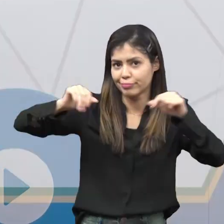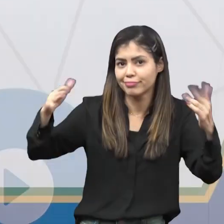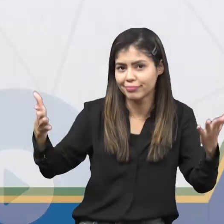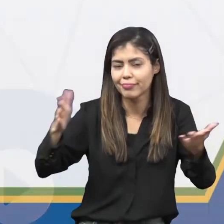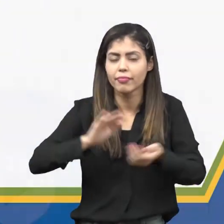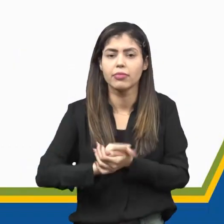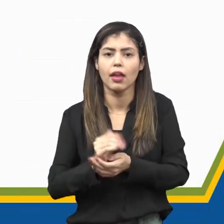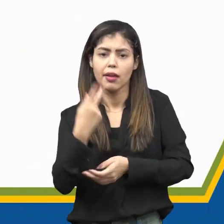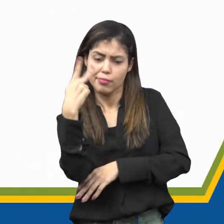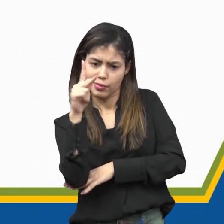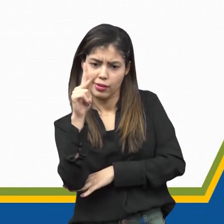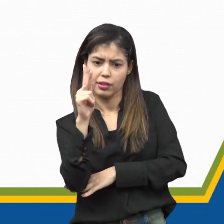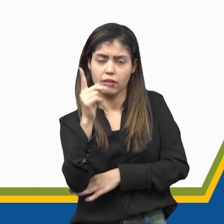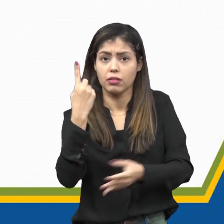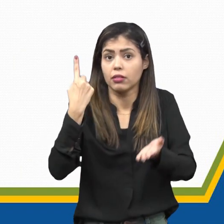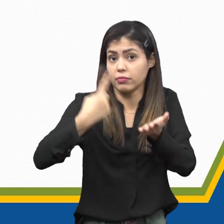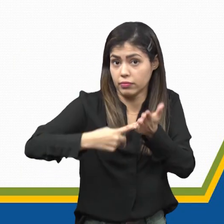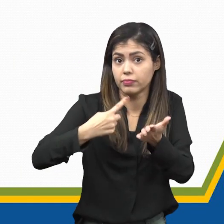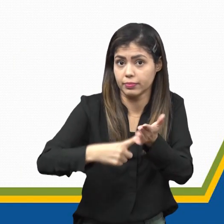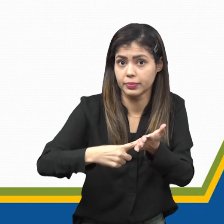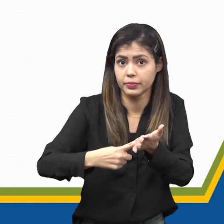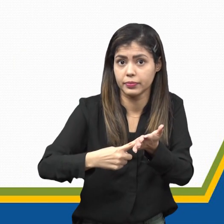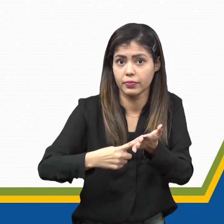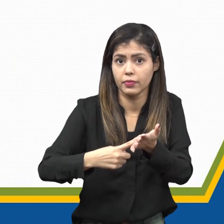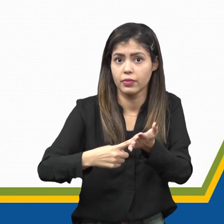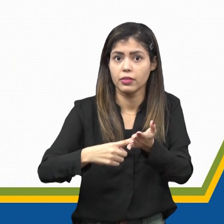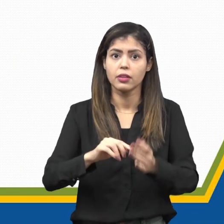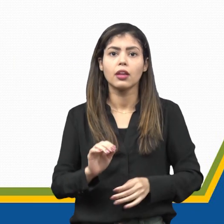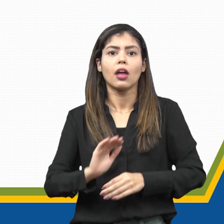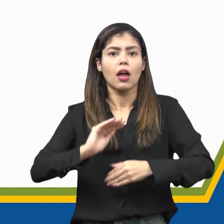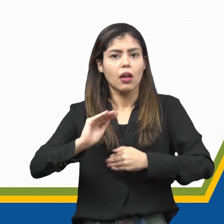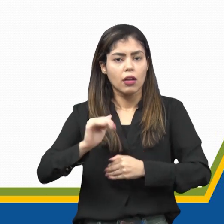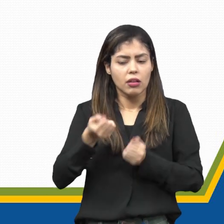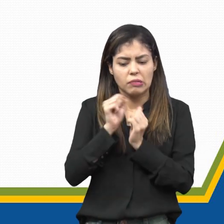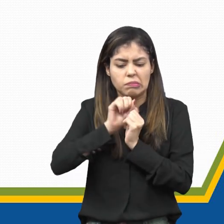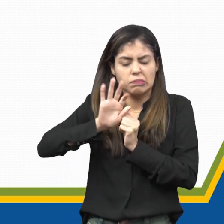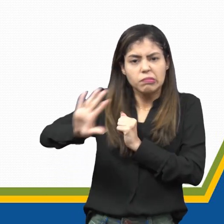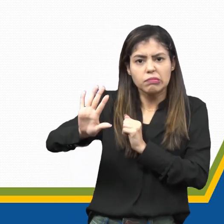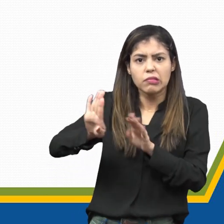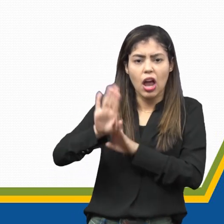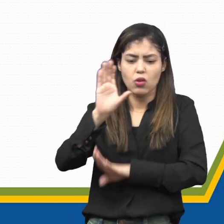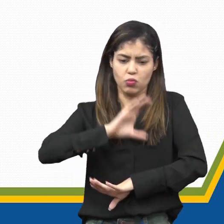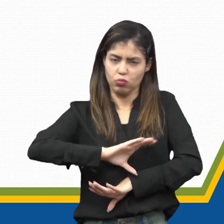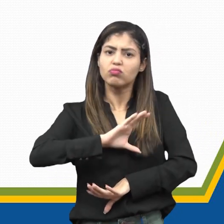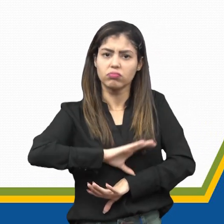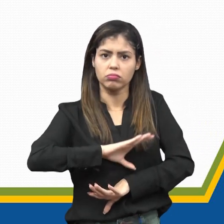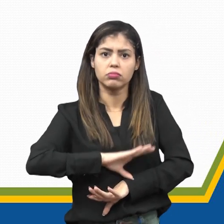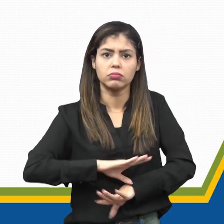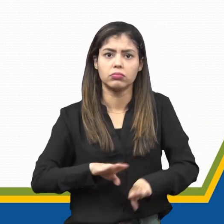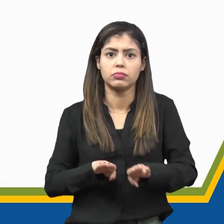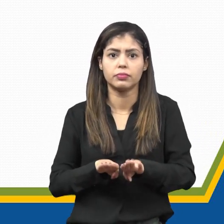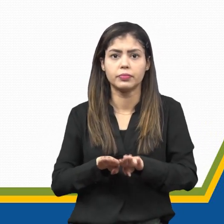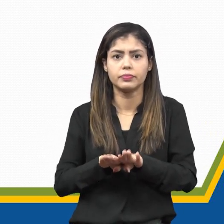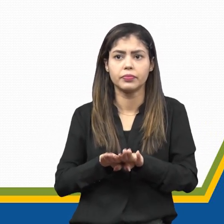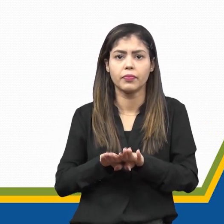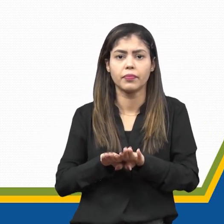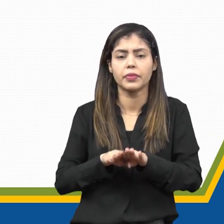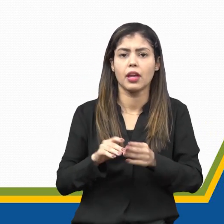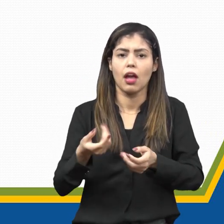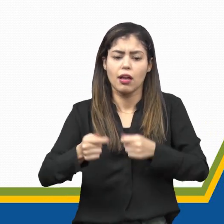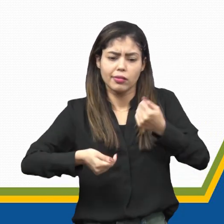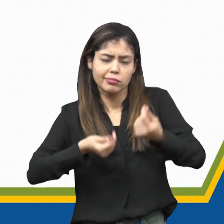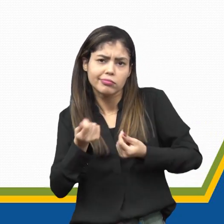Esse período ele é marcado pelo desinteresse de Portugal nas